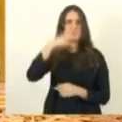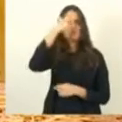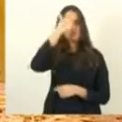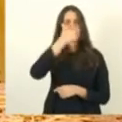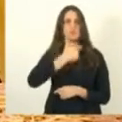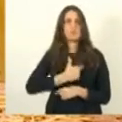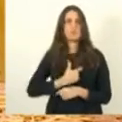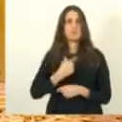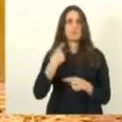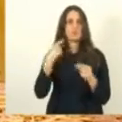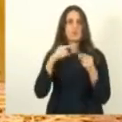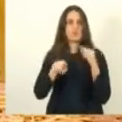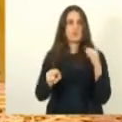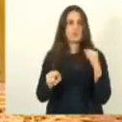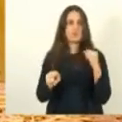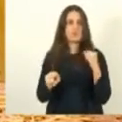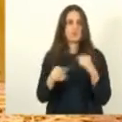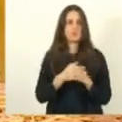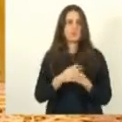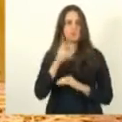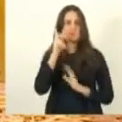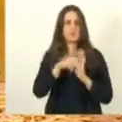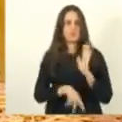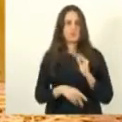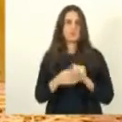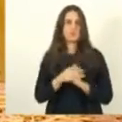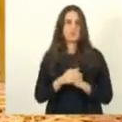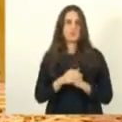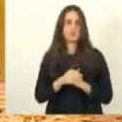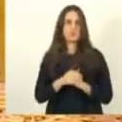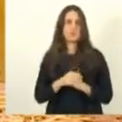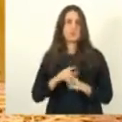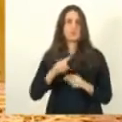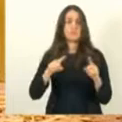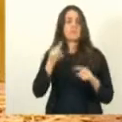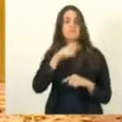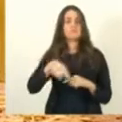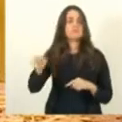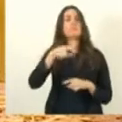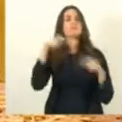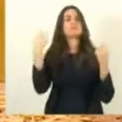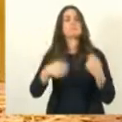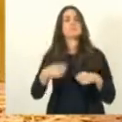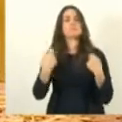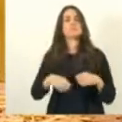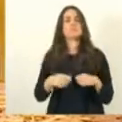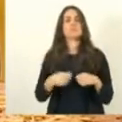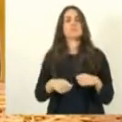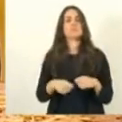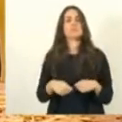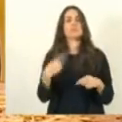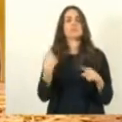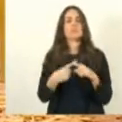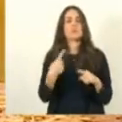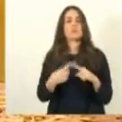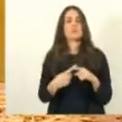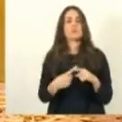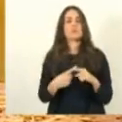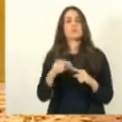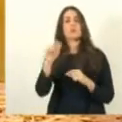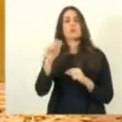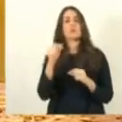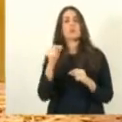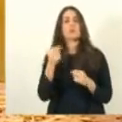seria contra esse projeto. Mas vocês precisam, porque vocês estão